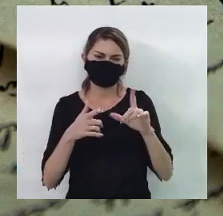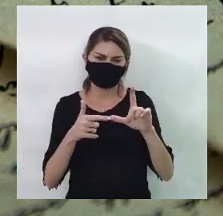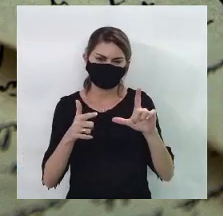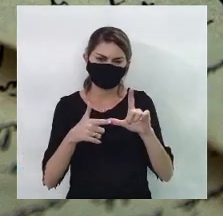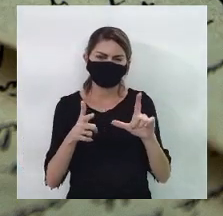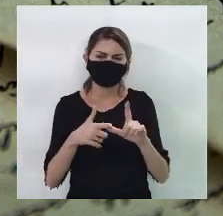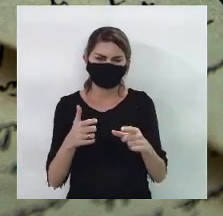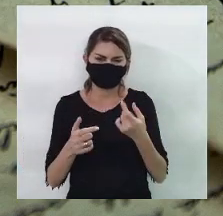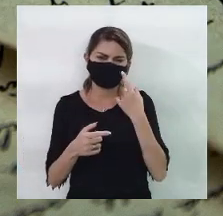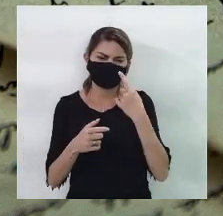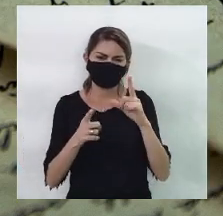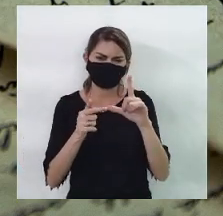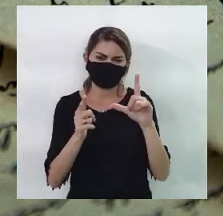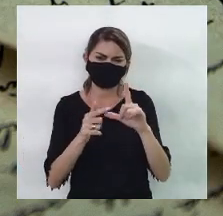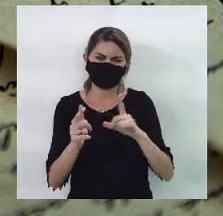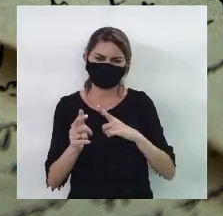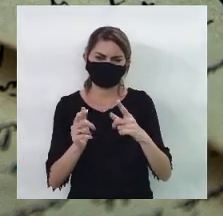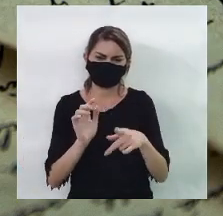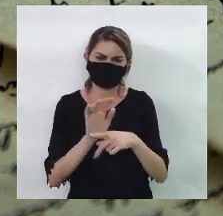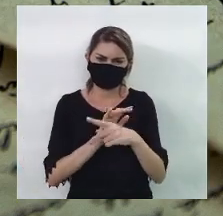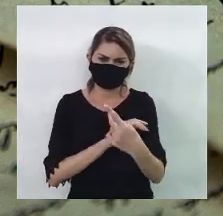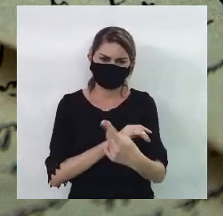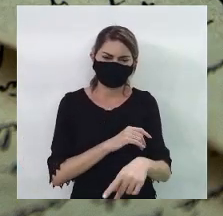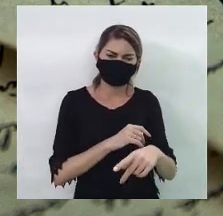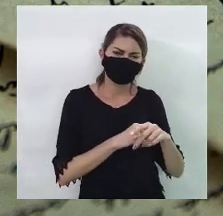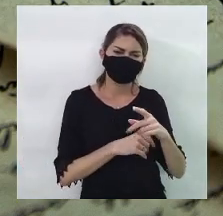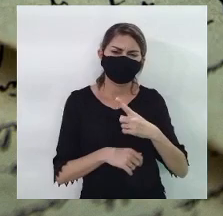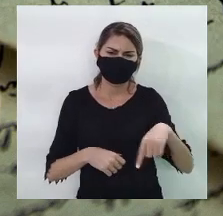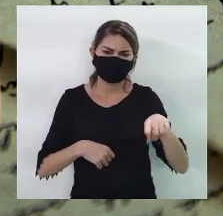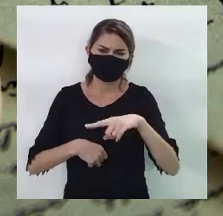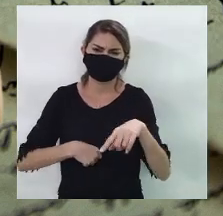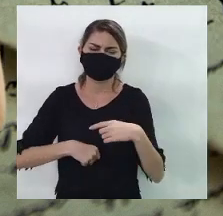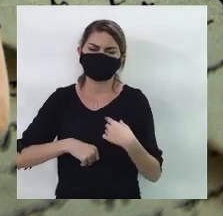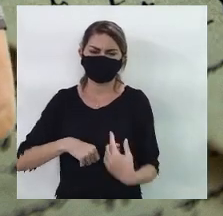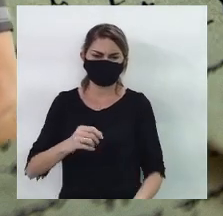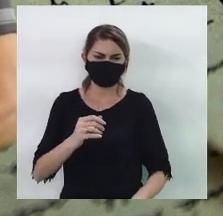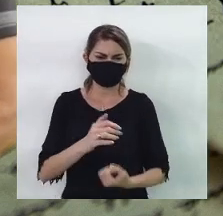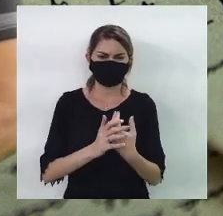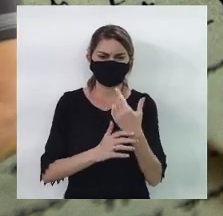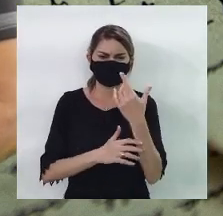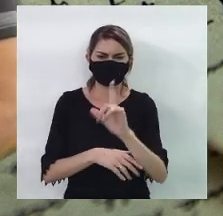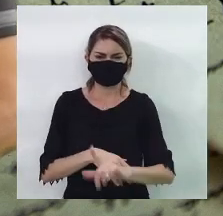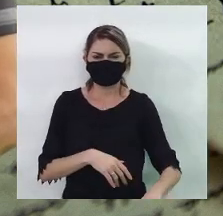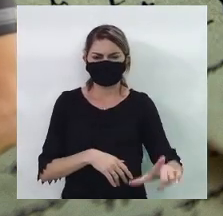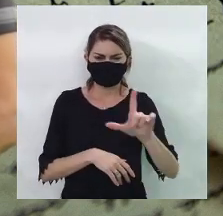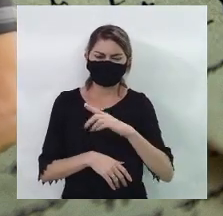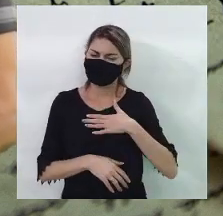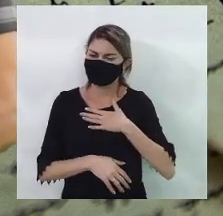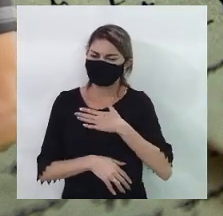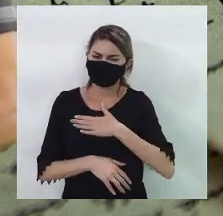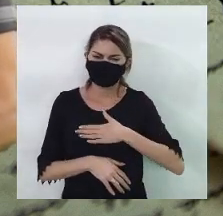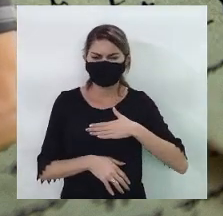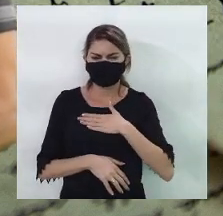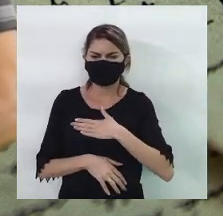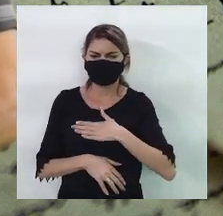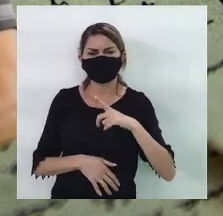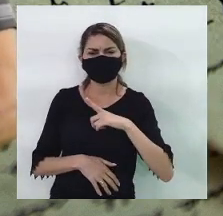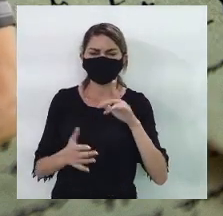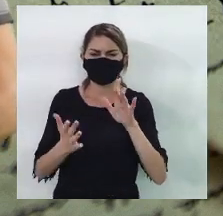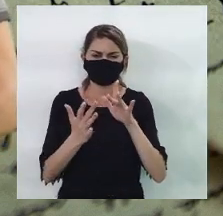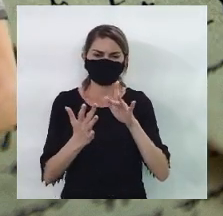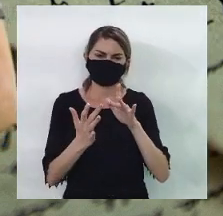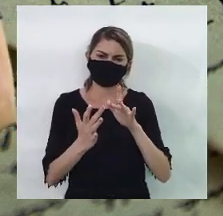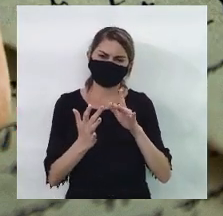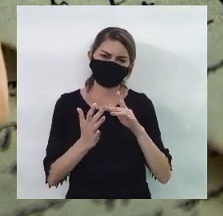né? As letras possuem um feitiço sobre nós, essa criação literária. E eu gostei muito, assim, ela tem uma